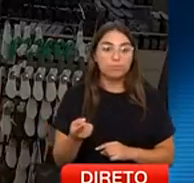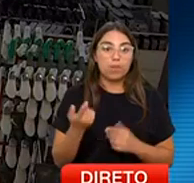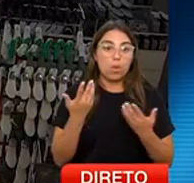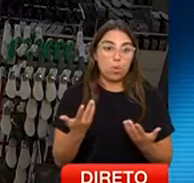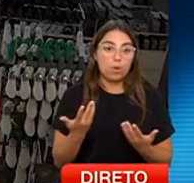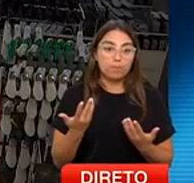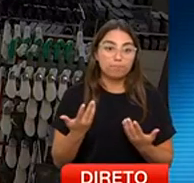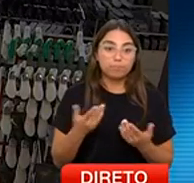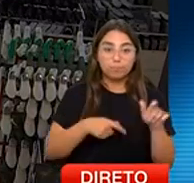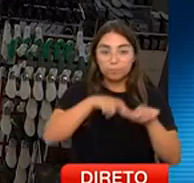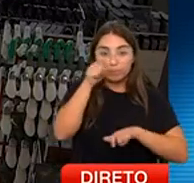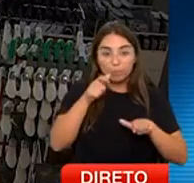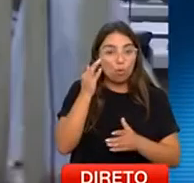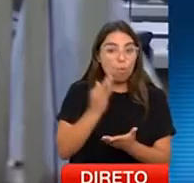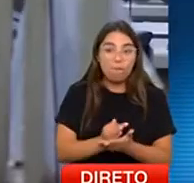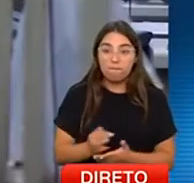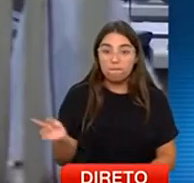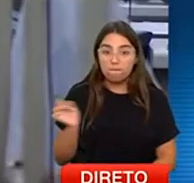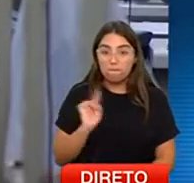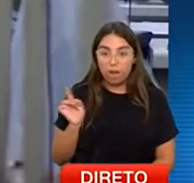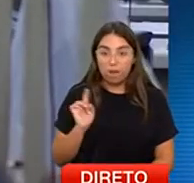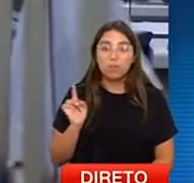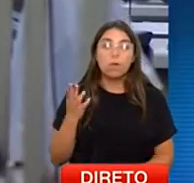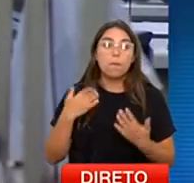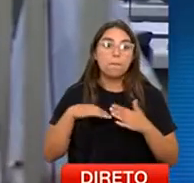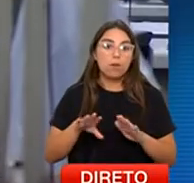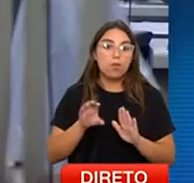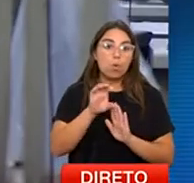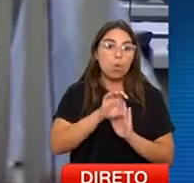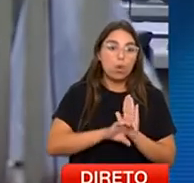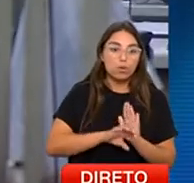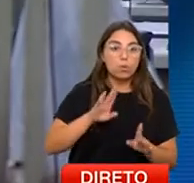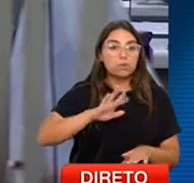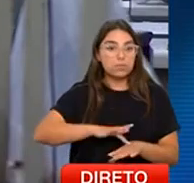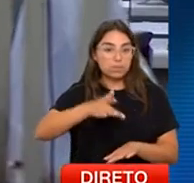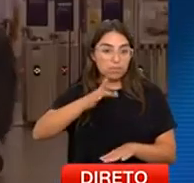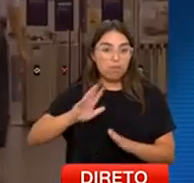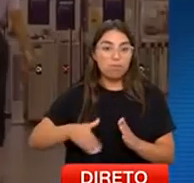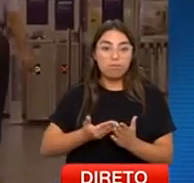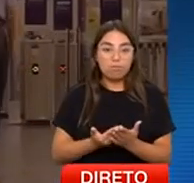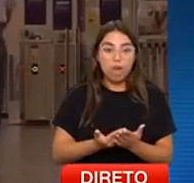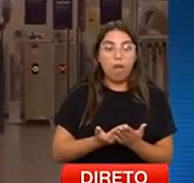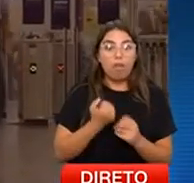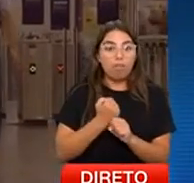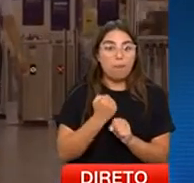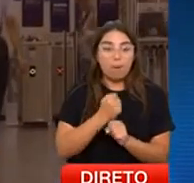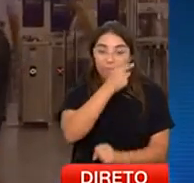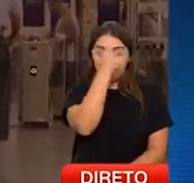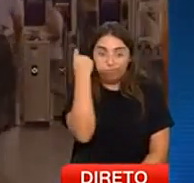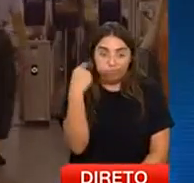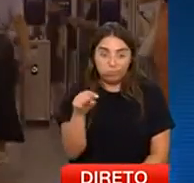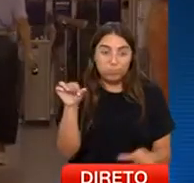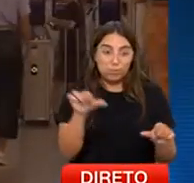seja pessoas que apesar de não faltarem eh Por estarem com condições eh mais vulneráveis tenh mais dificuldade em cumprir aquilo que são as suas tarefas e